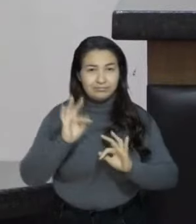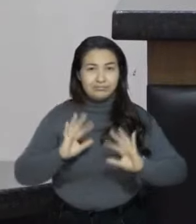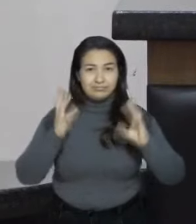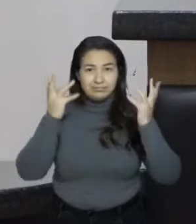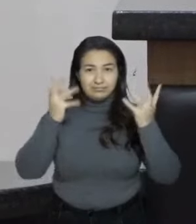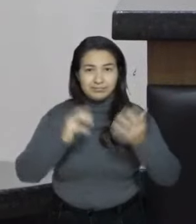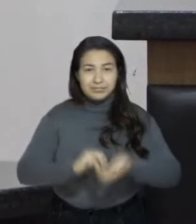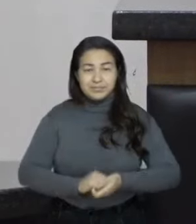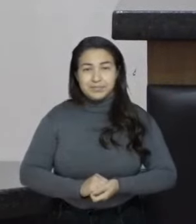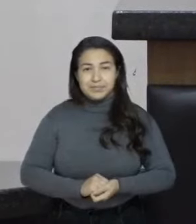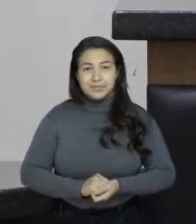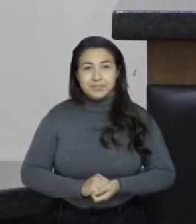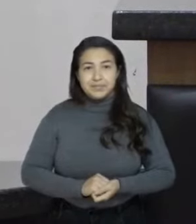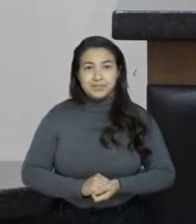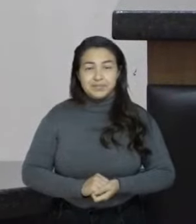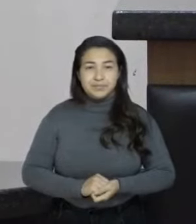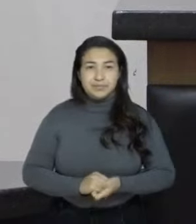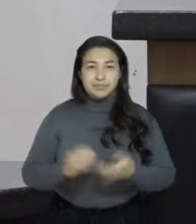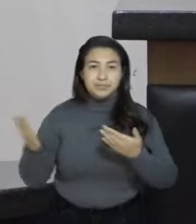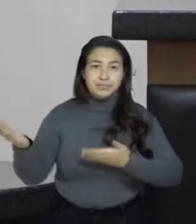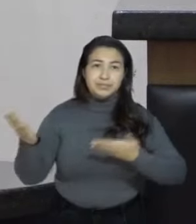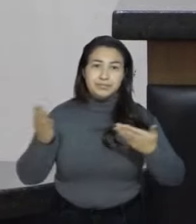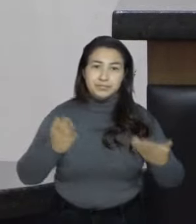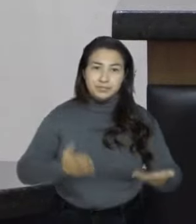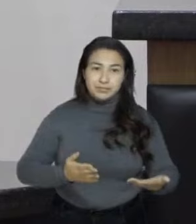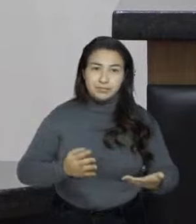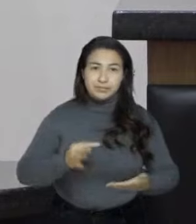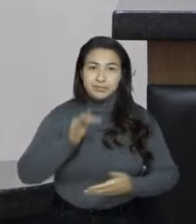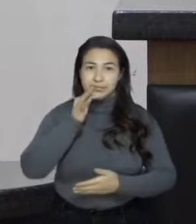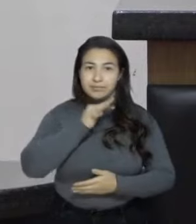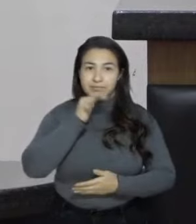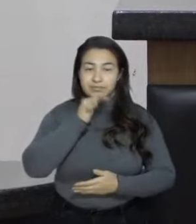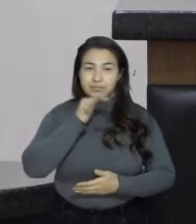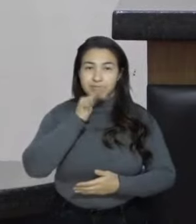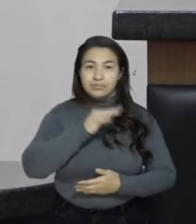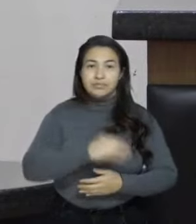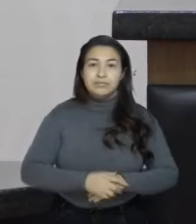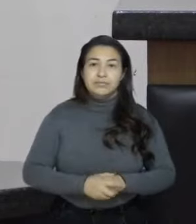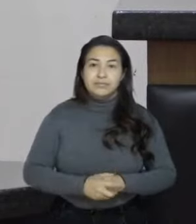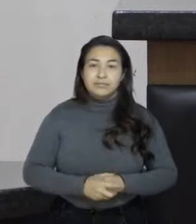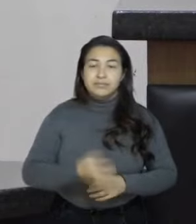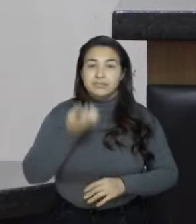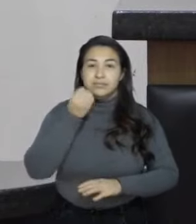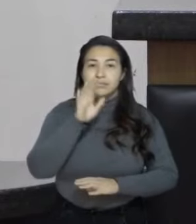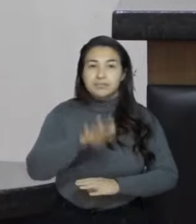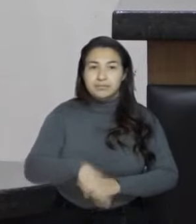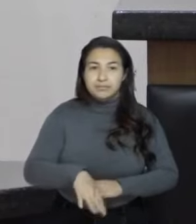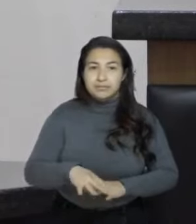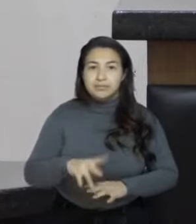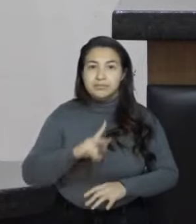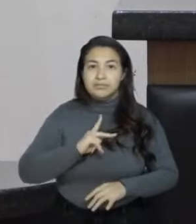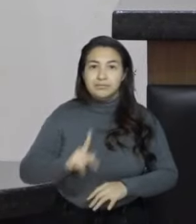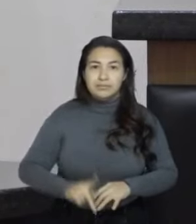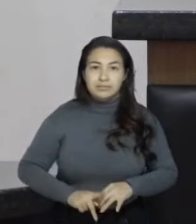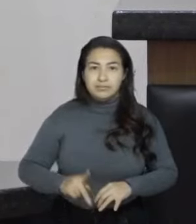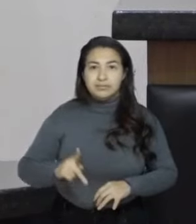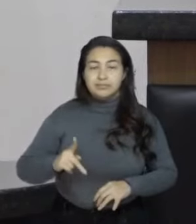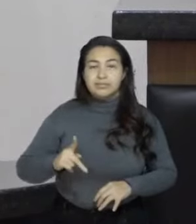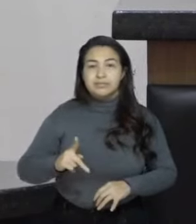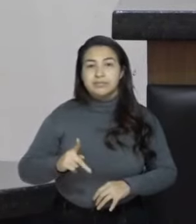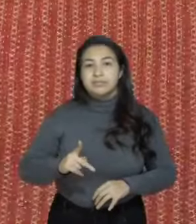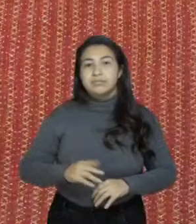Deputado José Milton Scheffer com a palavra Tiago zilim Boa tarde Presidente Pedro Boa tarde a nosso